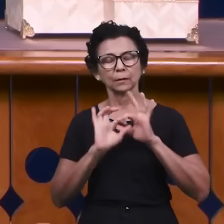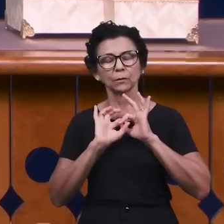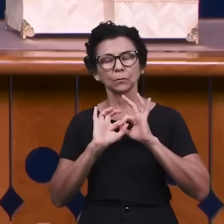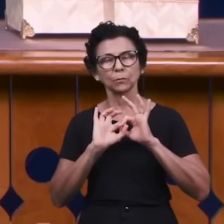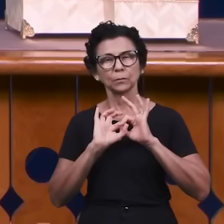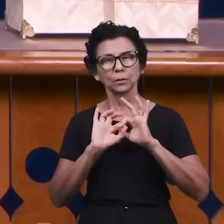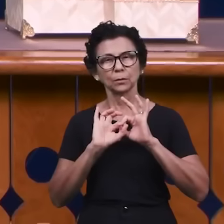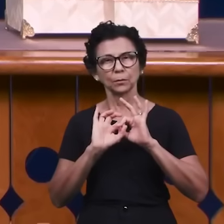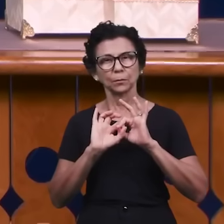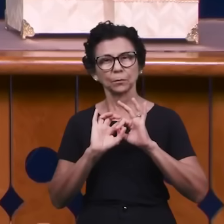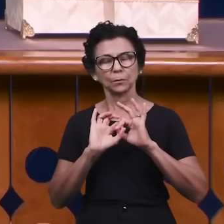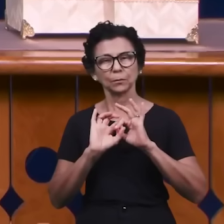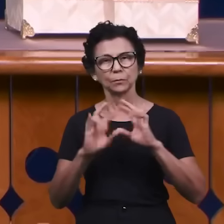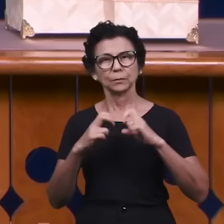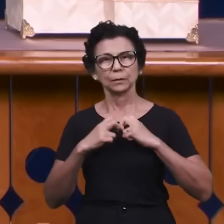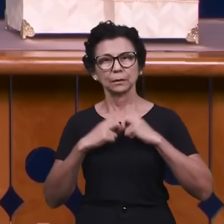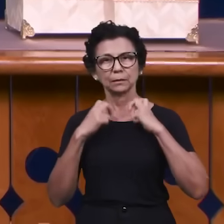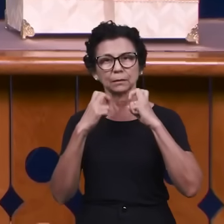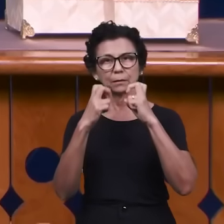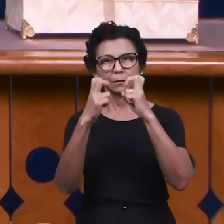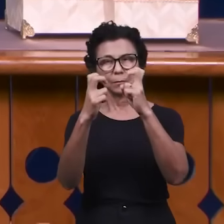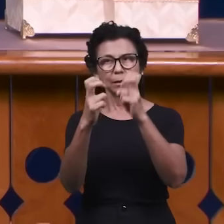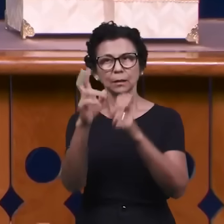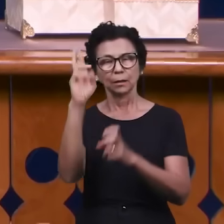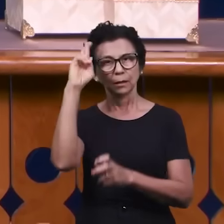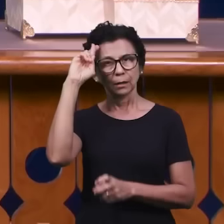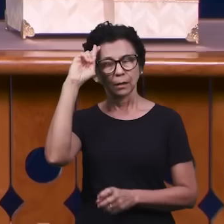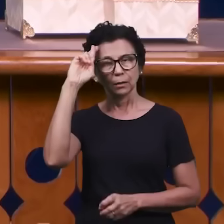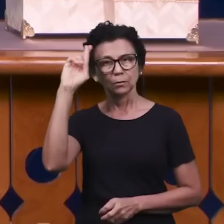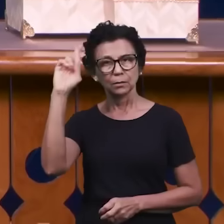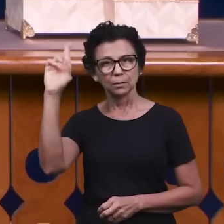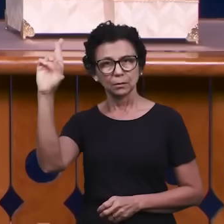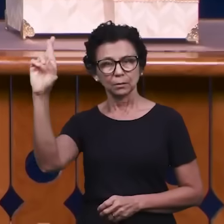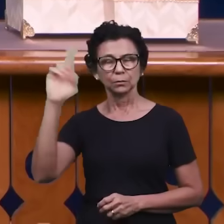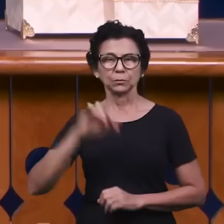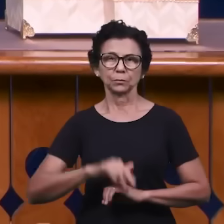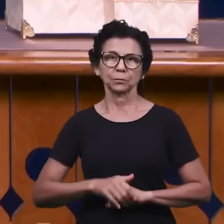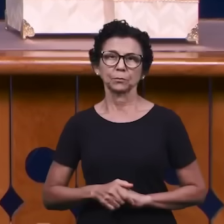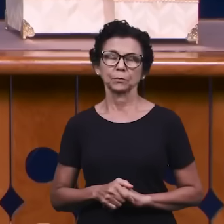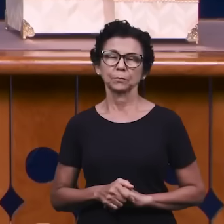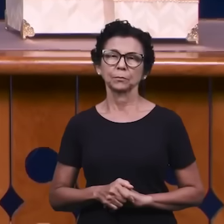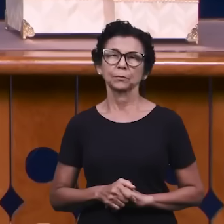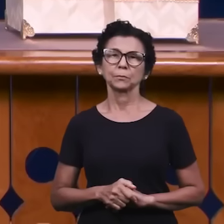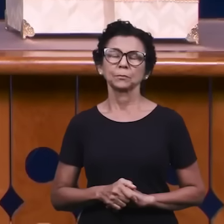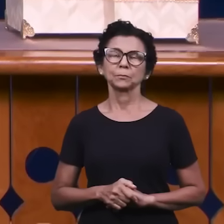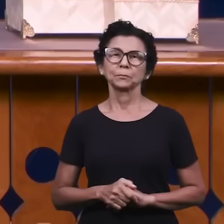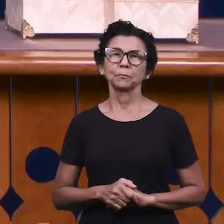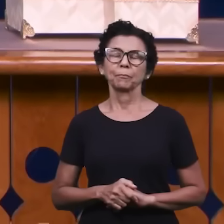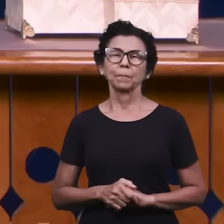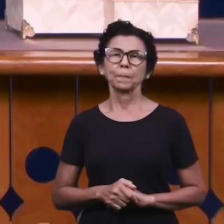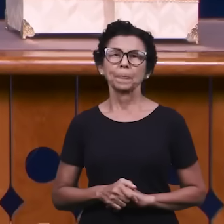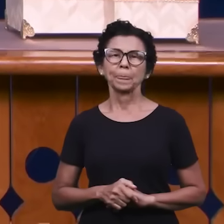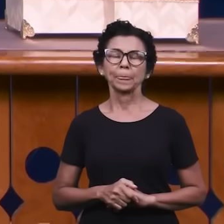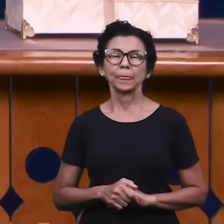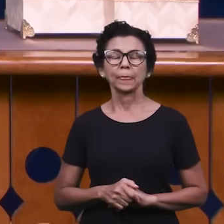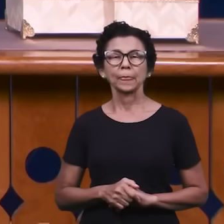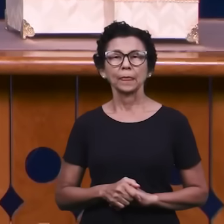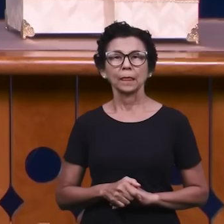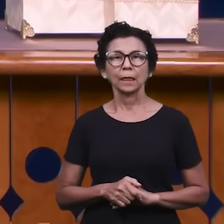olhos para clamarmos ao Senhor, dando início a este culto. Após o